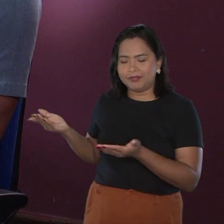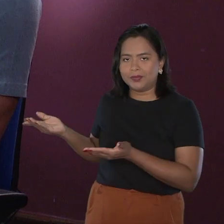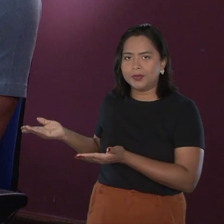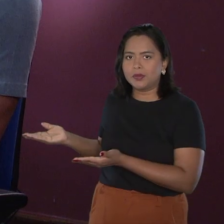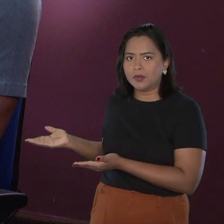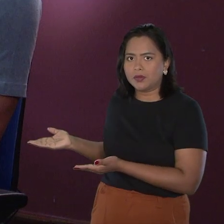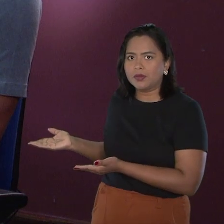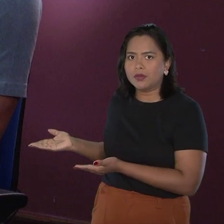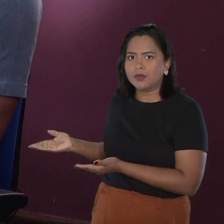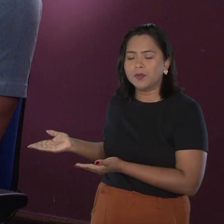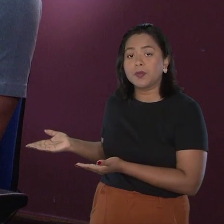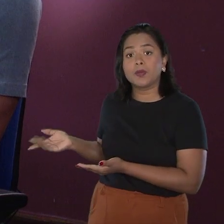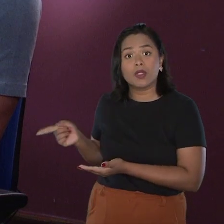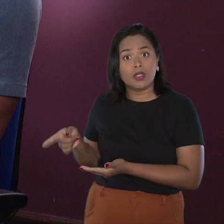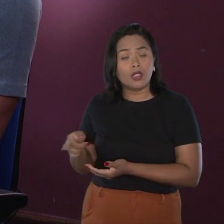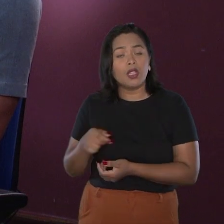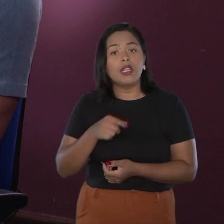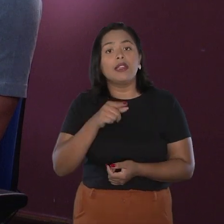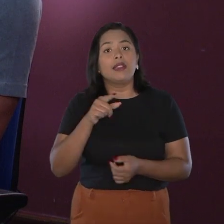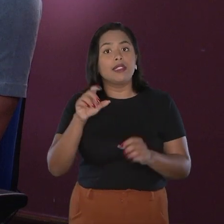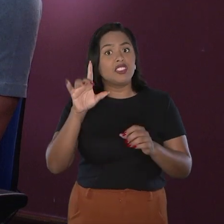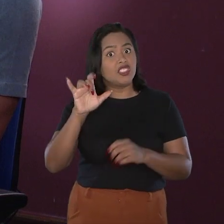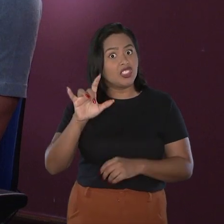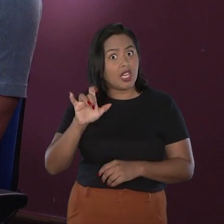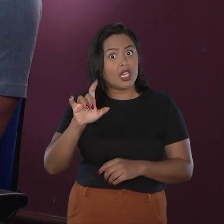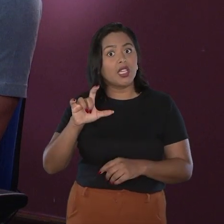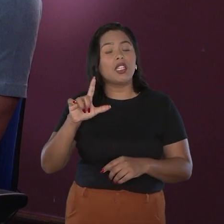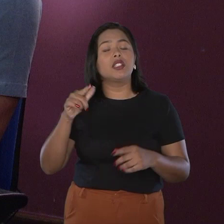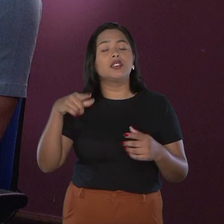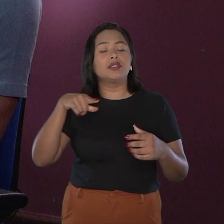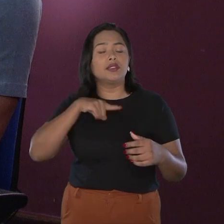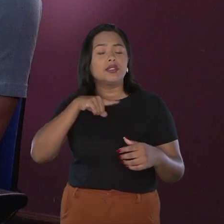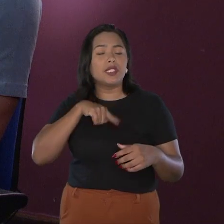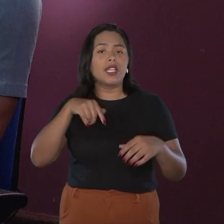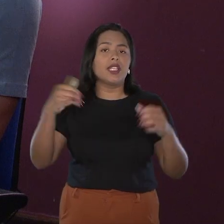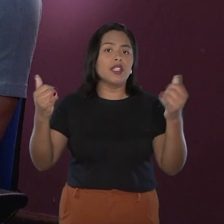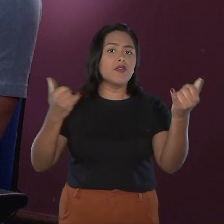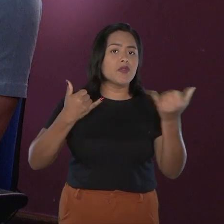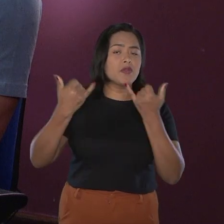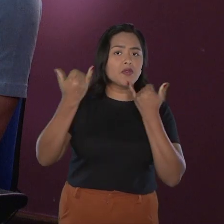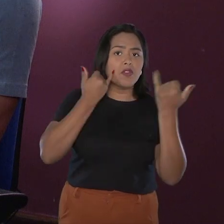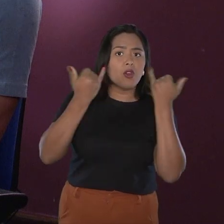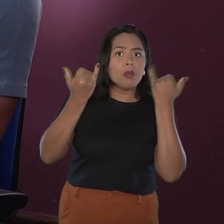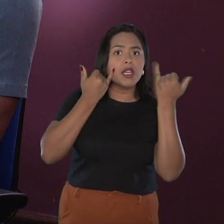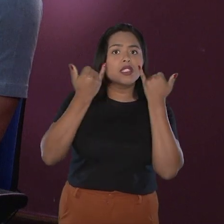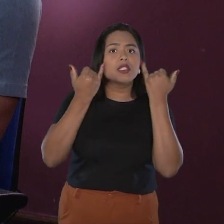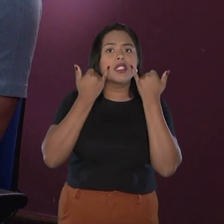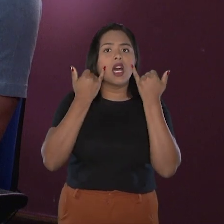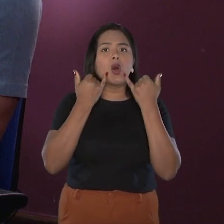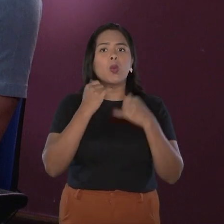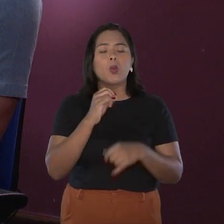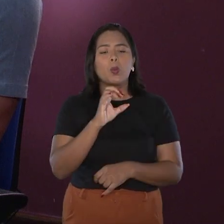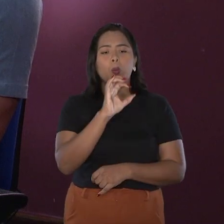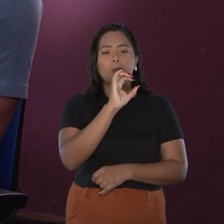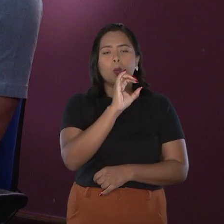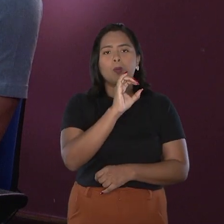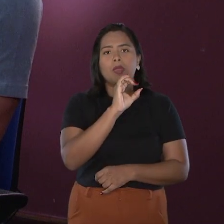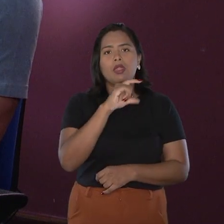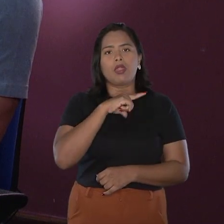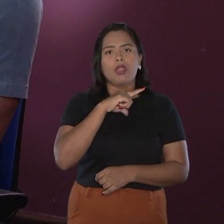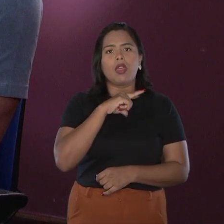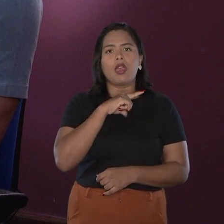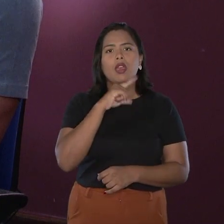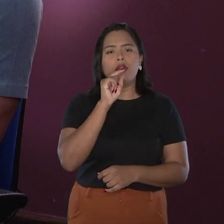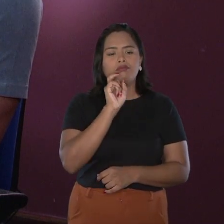r r e nesse Instagram tem várias informações tem lá um destaque de dúvidas e Lá também tem um link